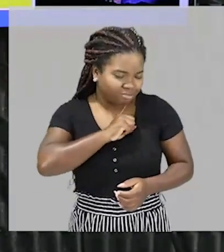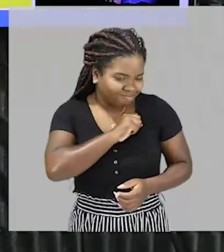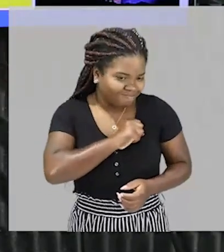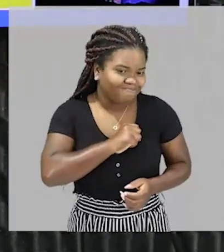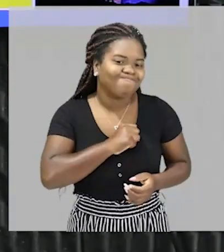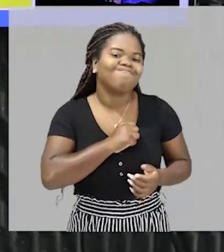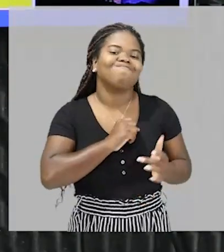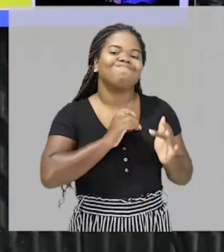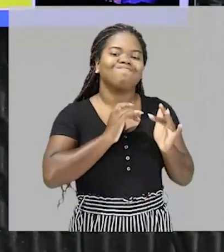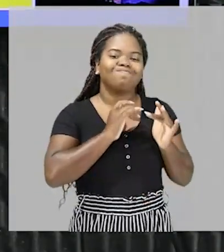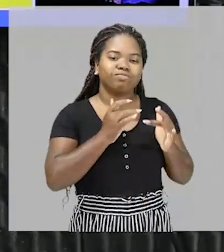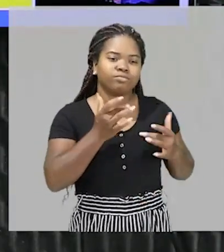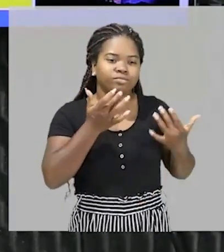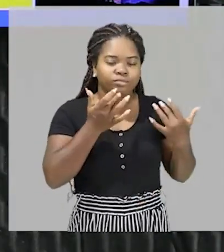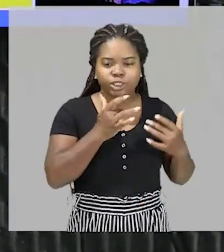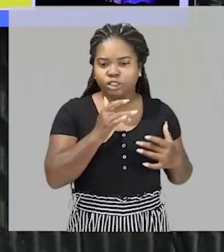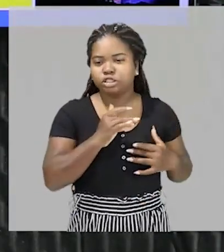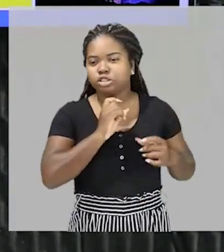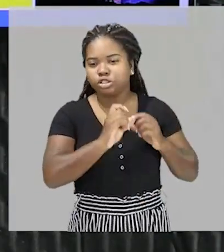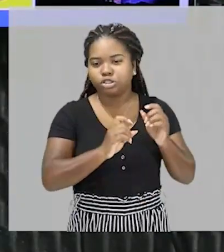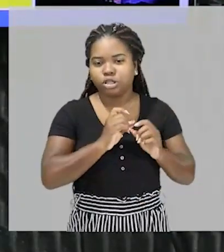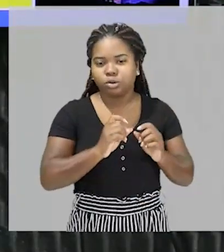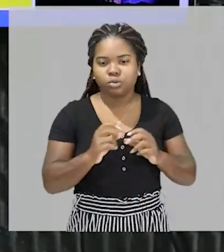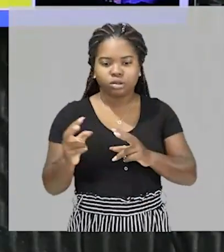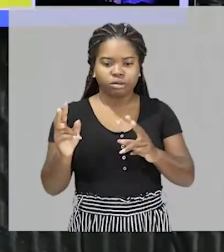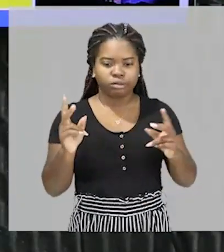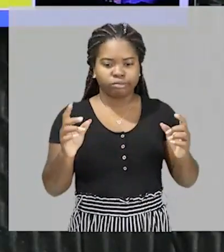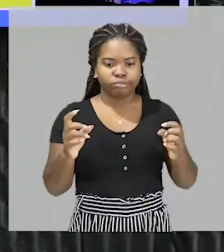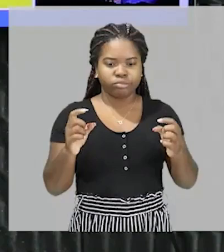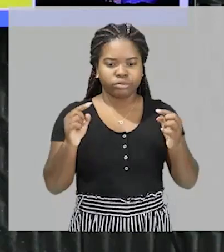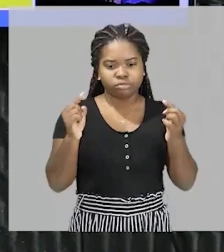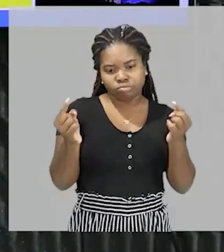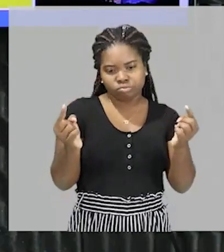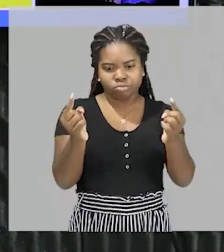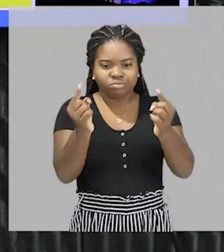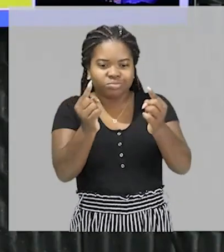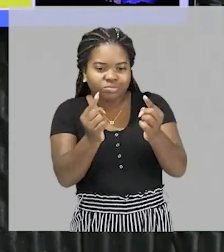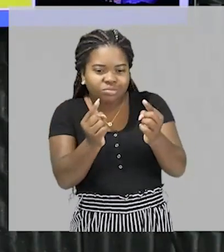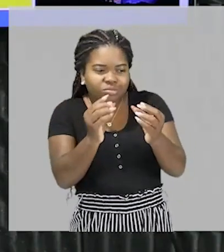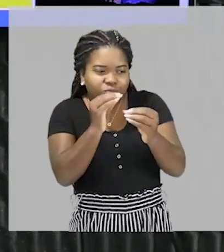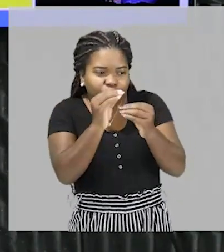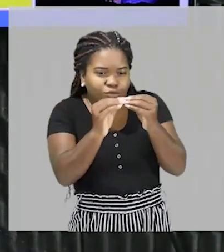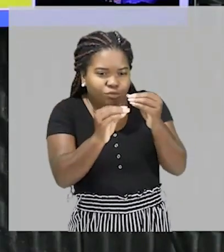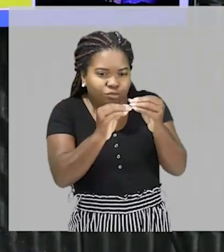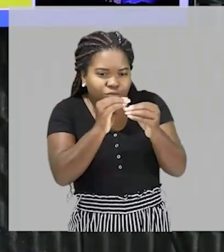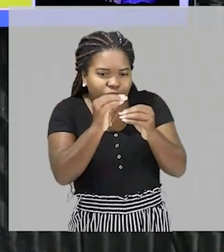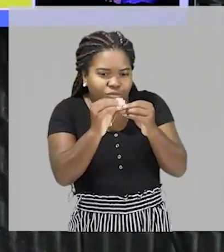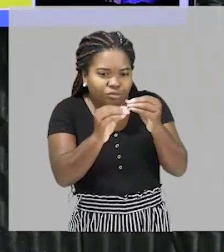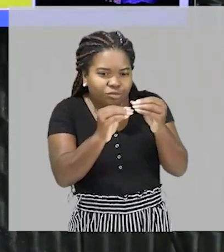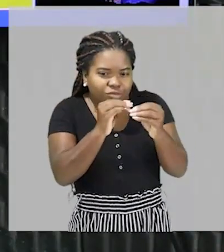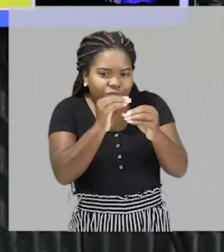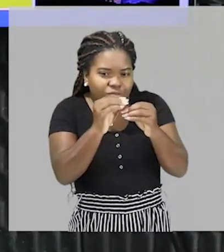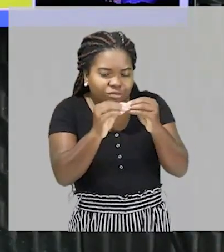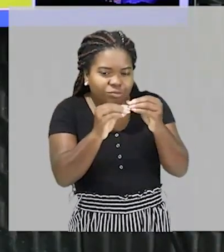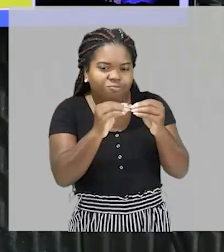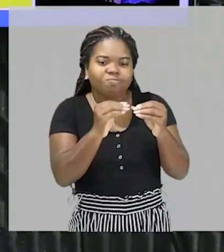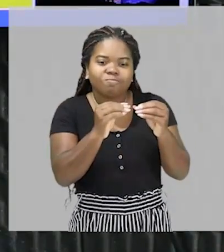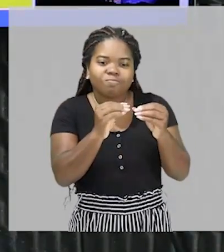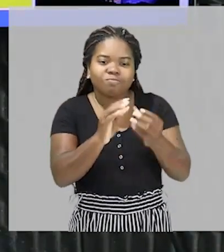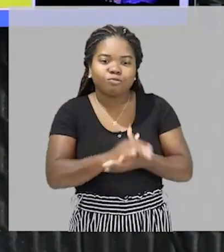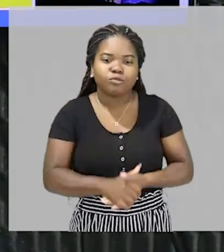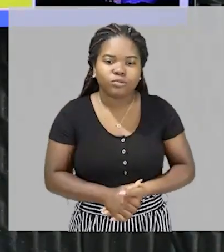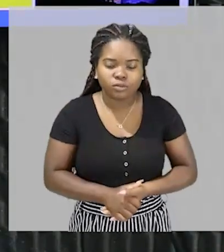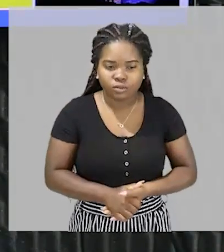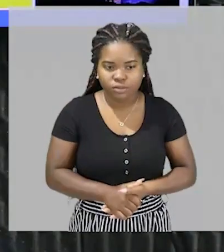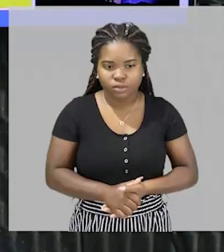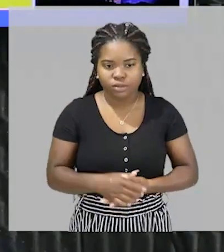eles fazem juras de amor, e se tiver gente ao redor, bem ali você já tem uma cena teatral. Porque normalmente nem ele, nem ela,